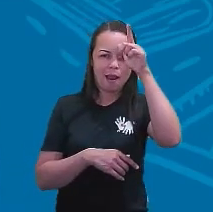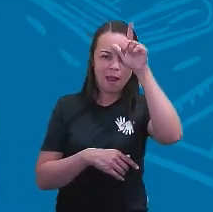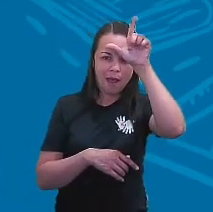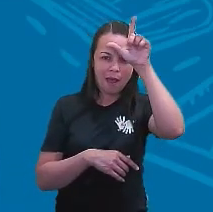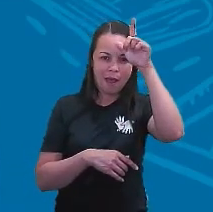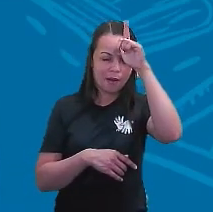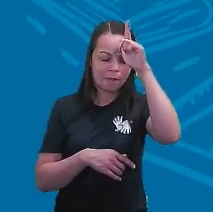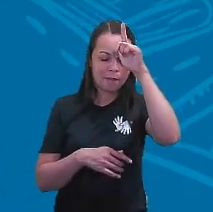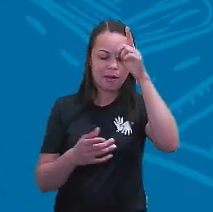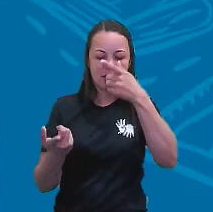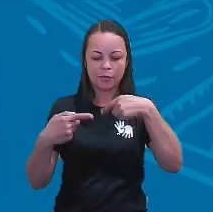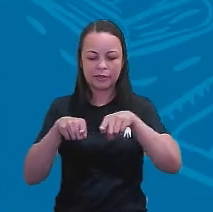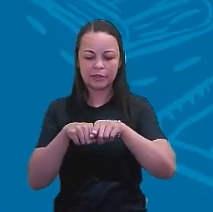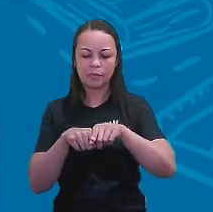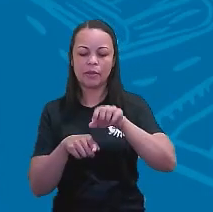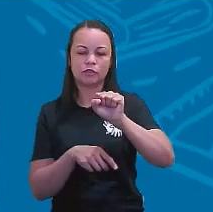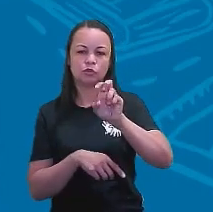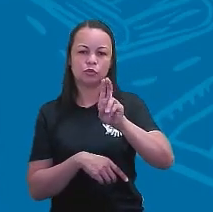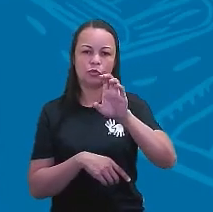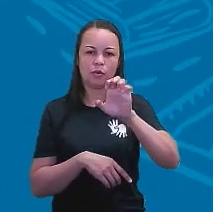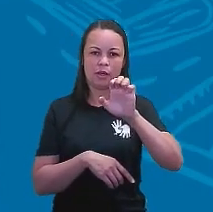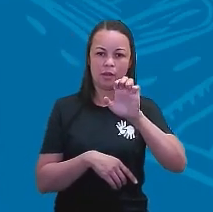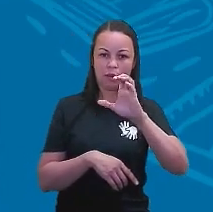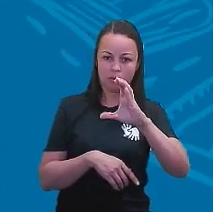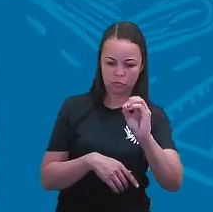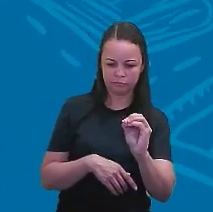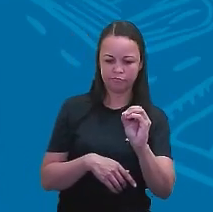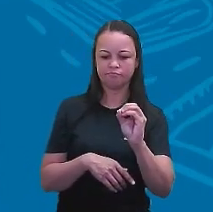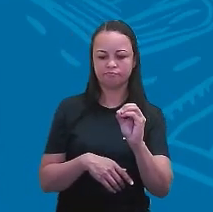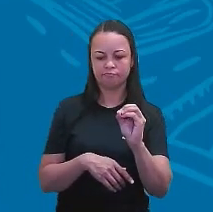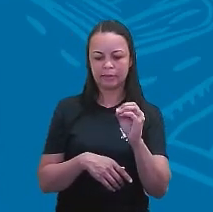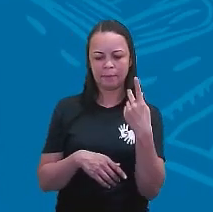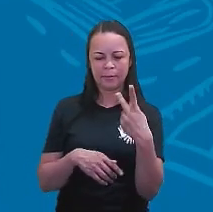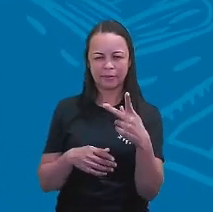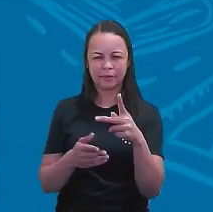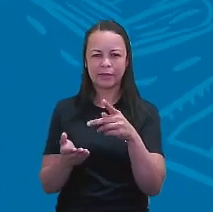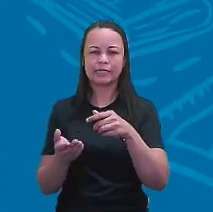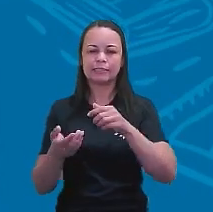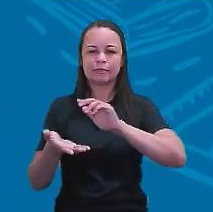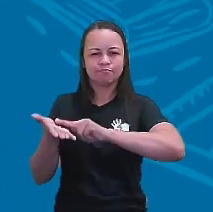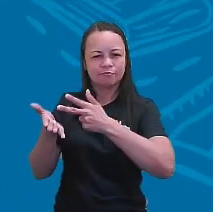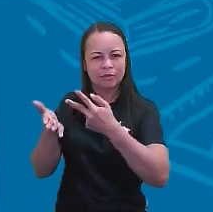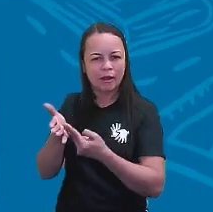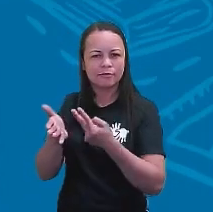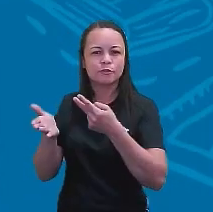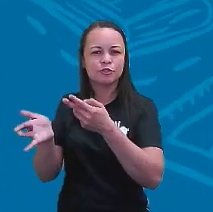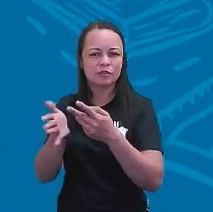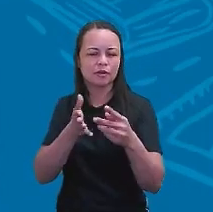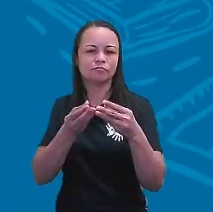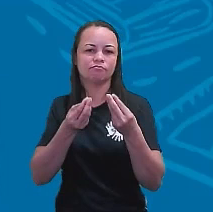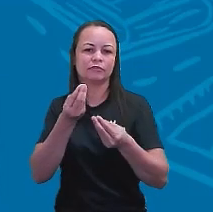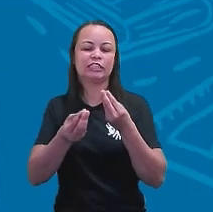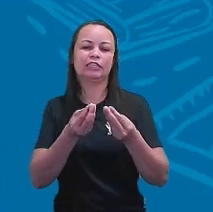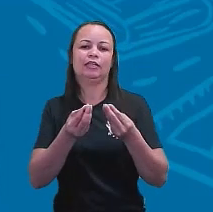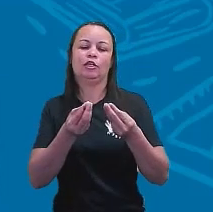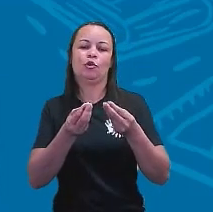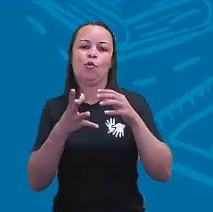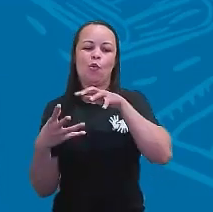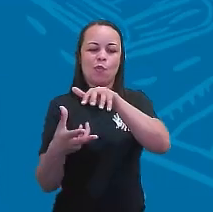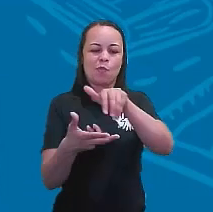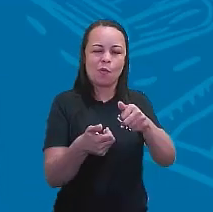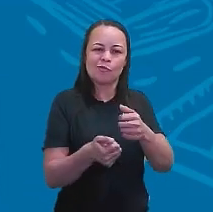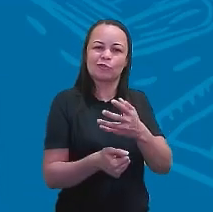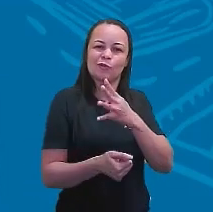vida exatamente do Osman, porque foi a partir daí, dessas traduções, em que o mundo inteiro conheceu